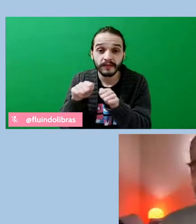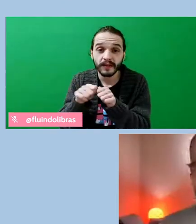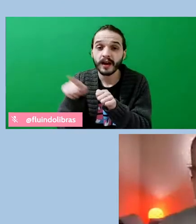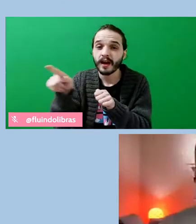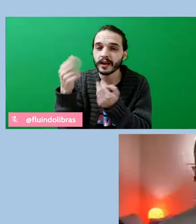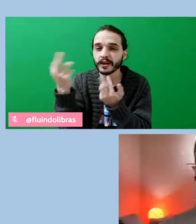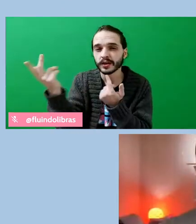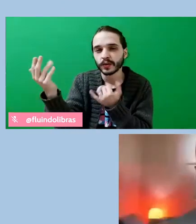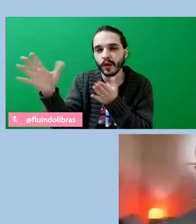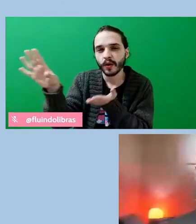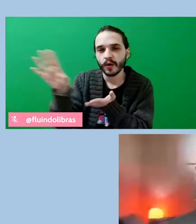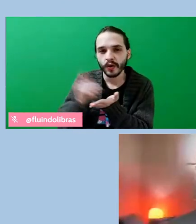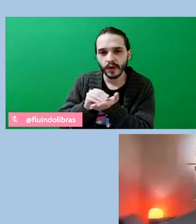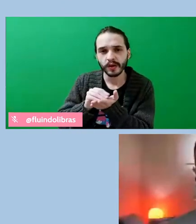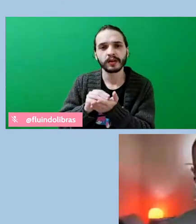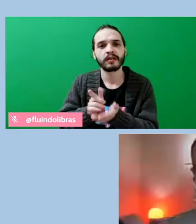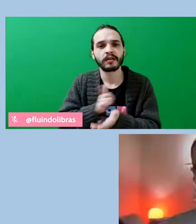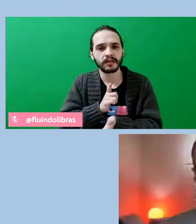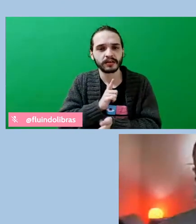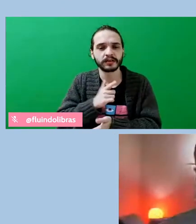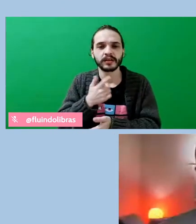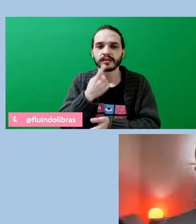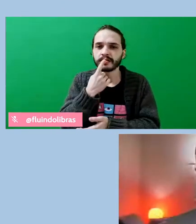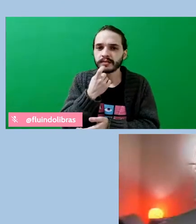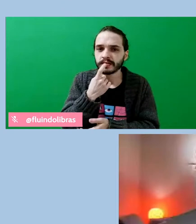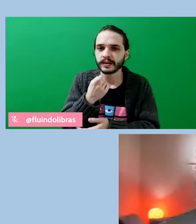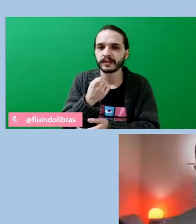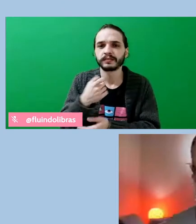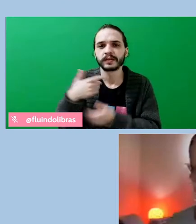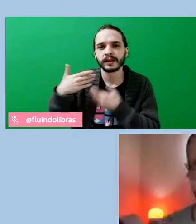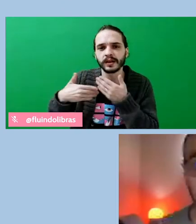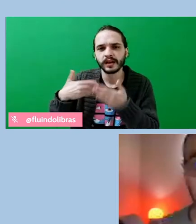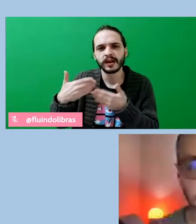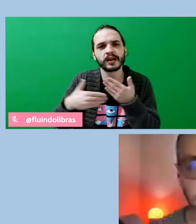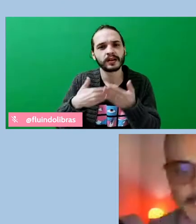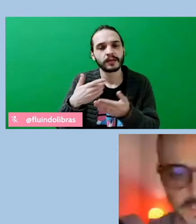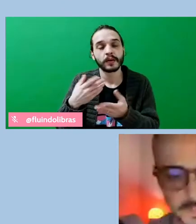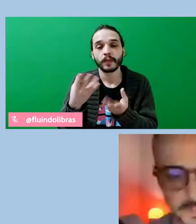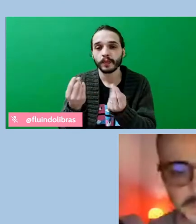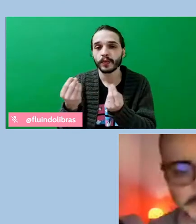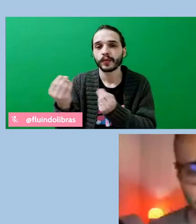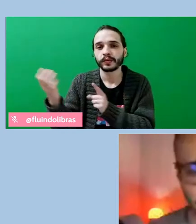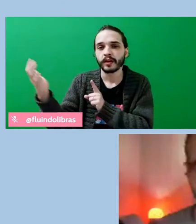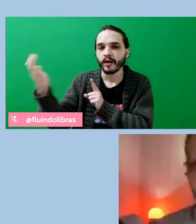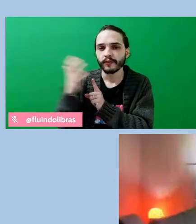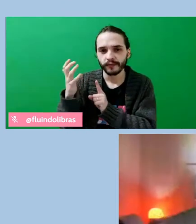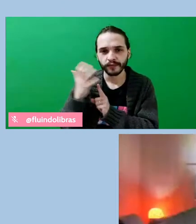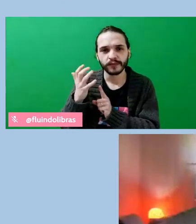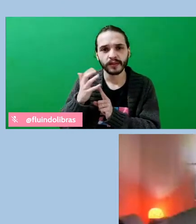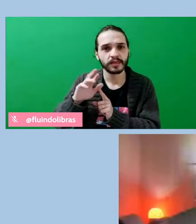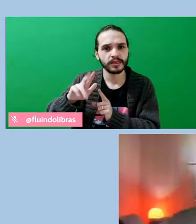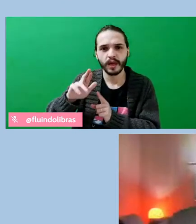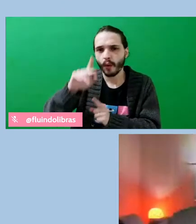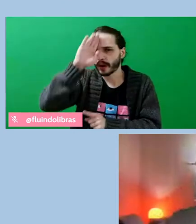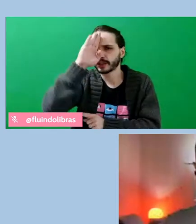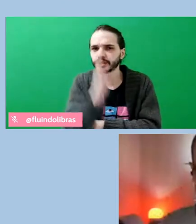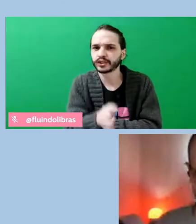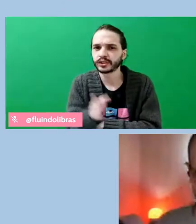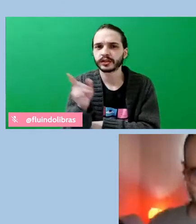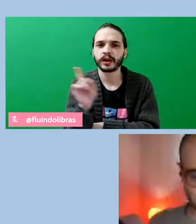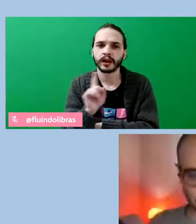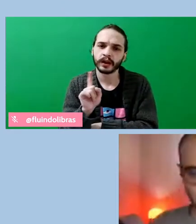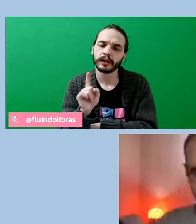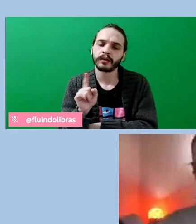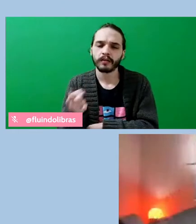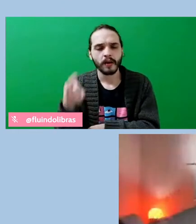tem os Vermelhos, que a gente começa a pensar em Sussurros. Tem muito Bergman, assim, indiretamente, sabe? Nada foi muito. O Persona foi,